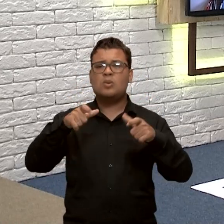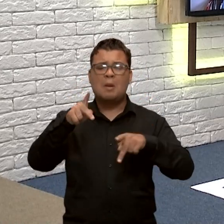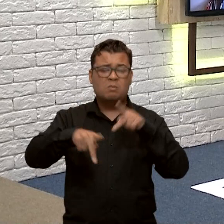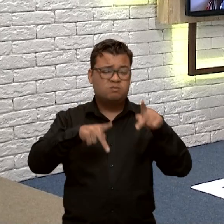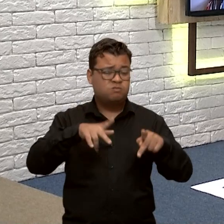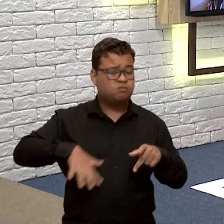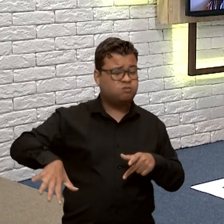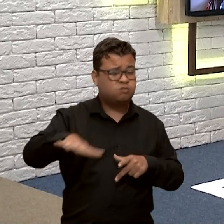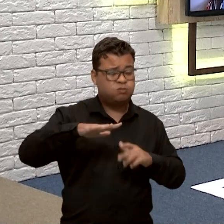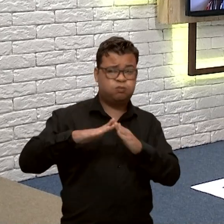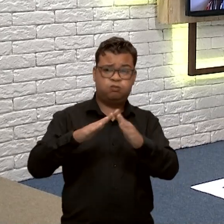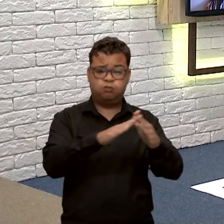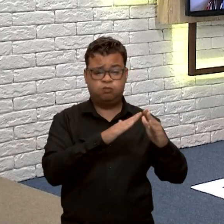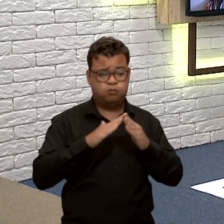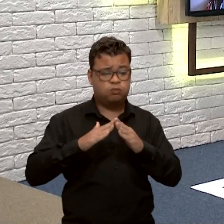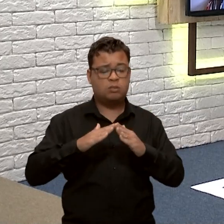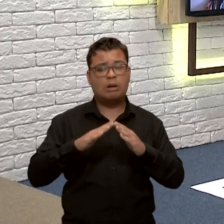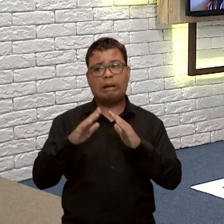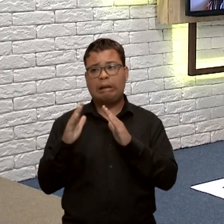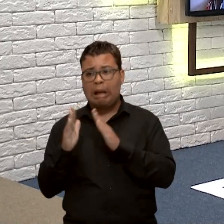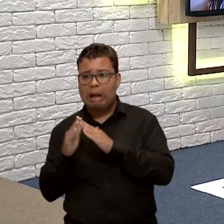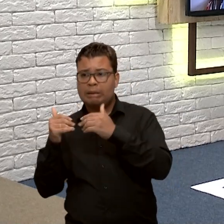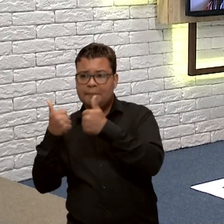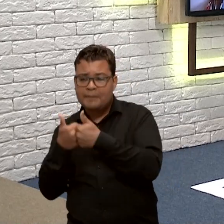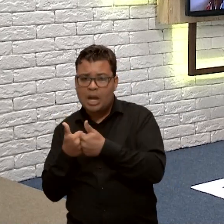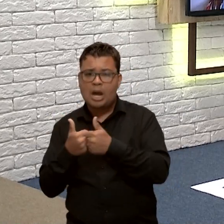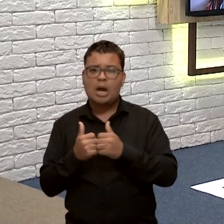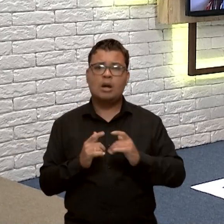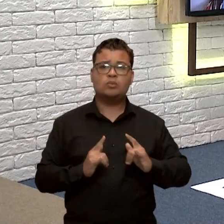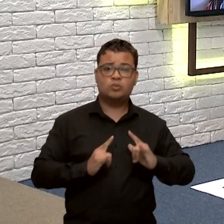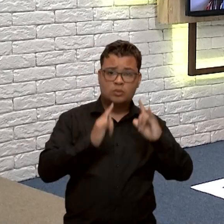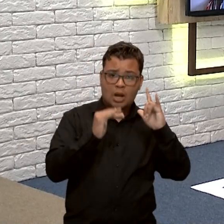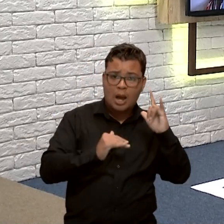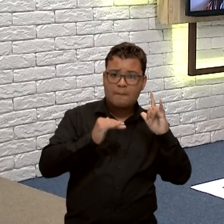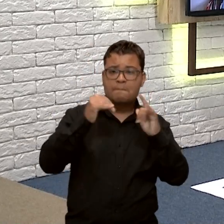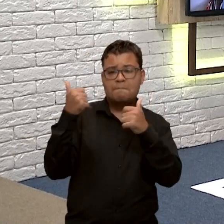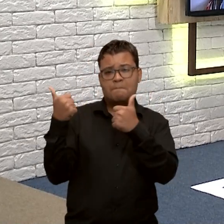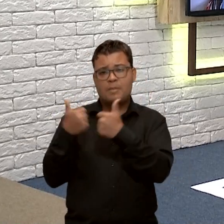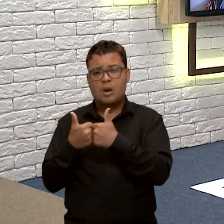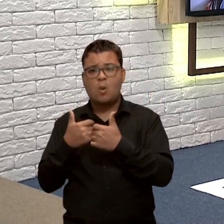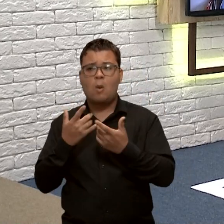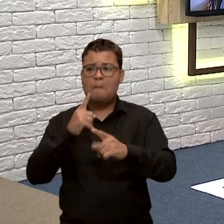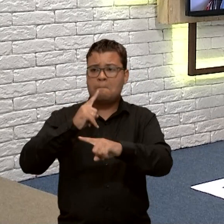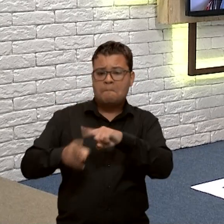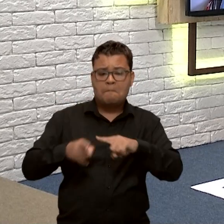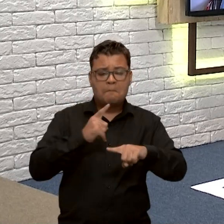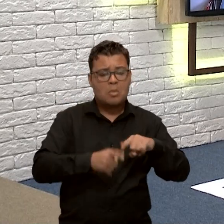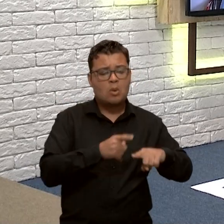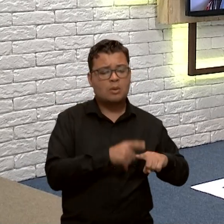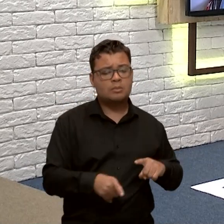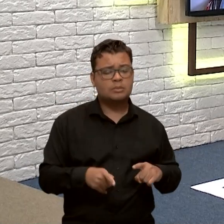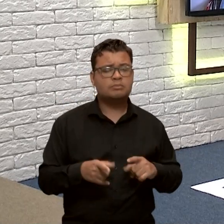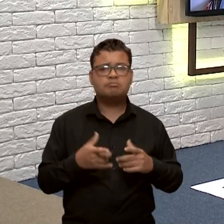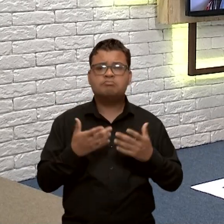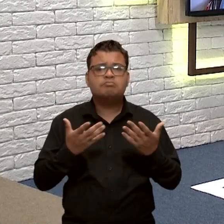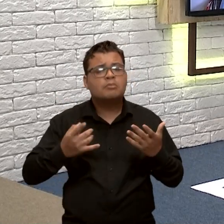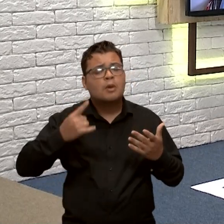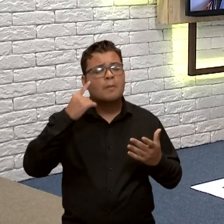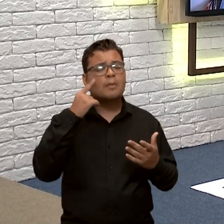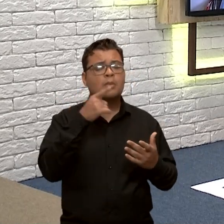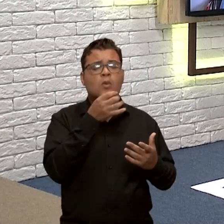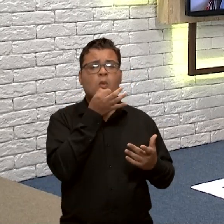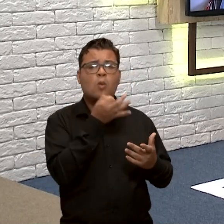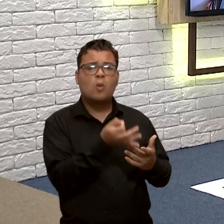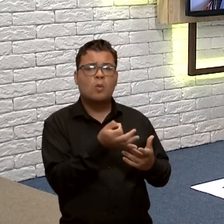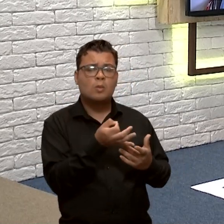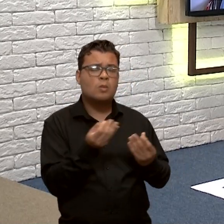né, perto de casas, apartamentos, ou mesmo que proibisse? O que você acha em relação a evitar que essas pessoas tenham esse